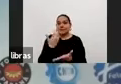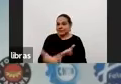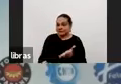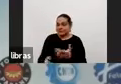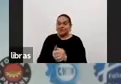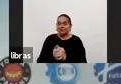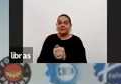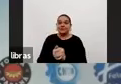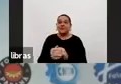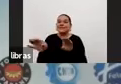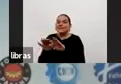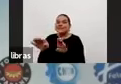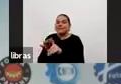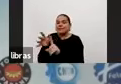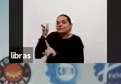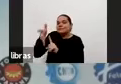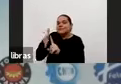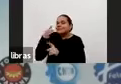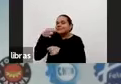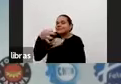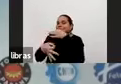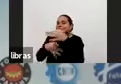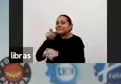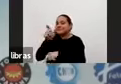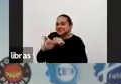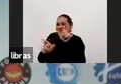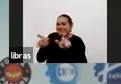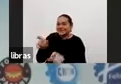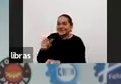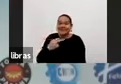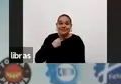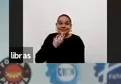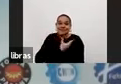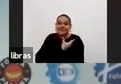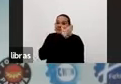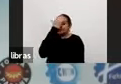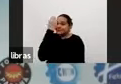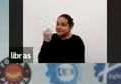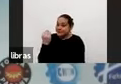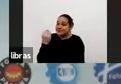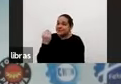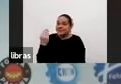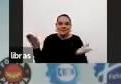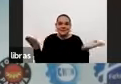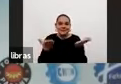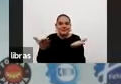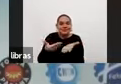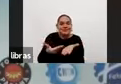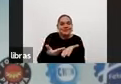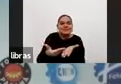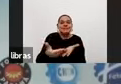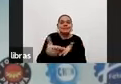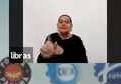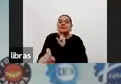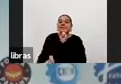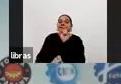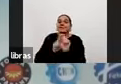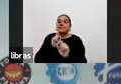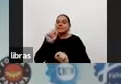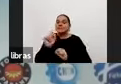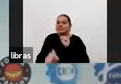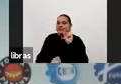nossos articulistas. Não dá para esquecer, hoje, gente, nós começamos o